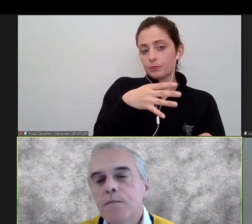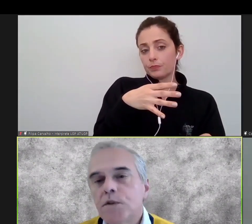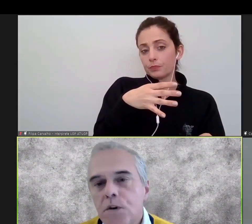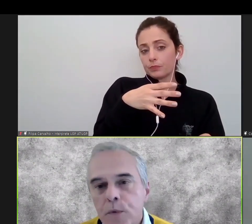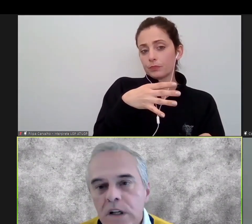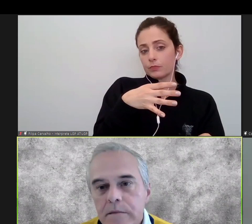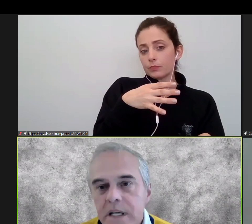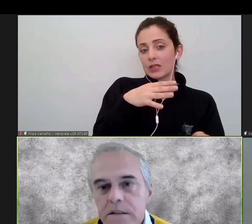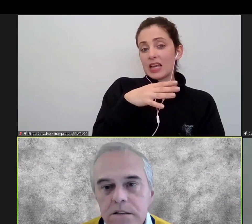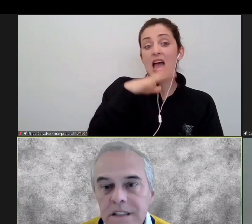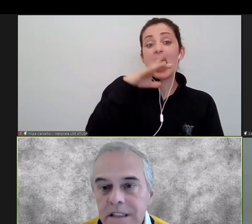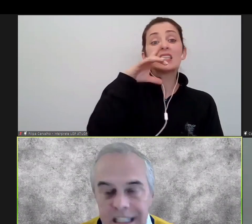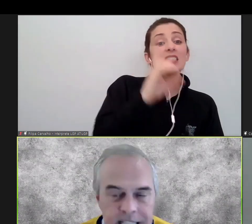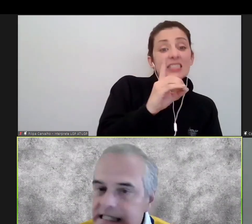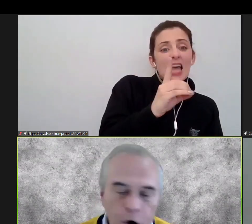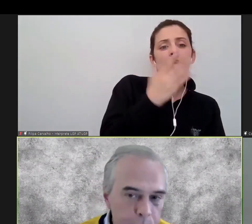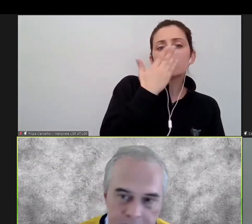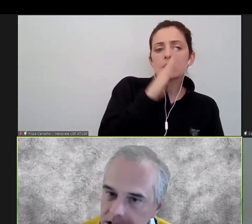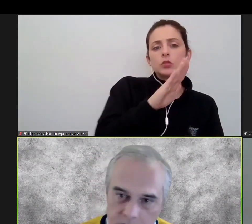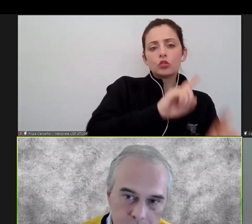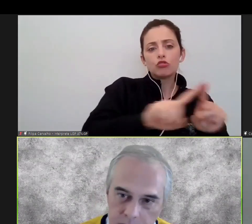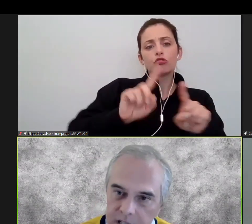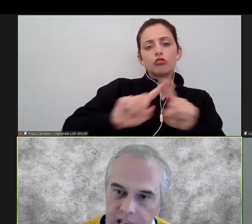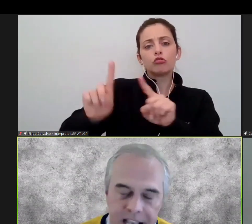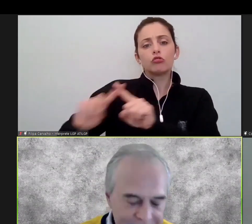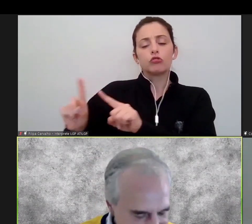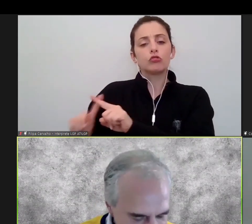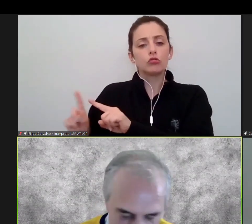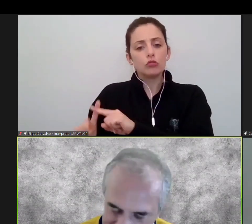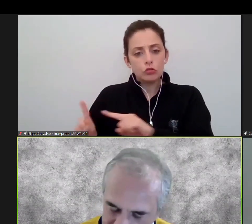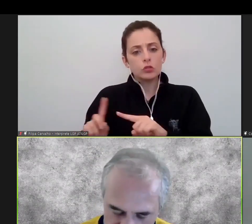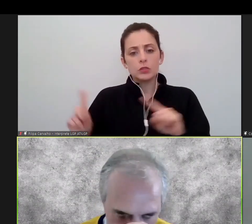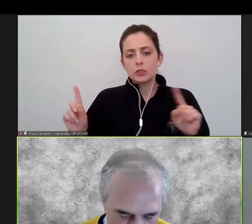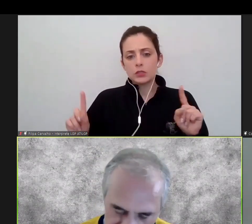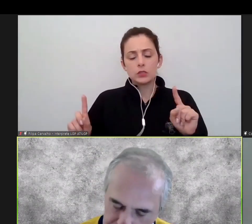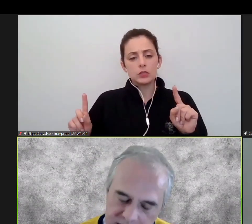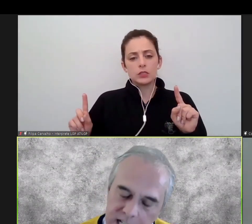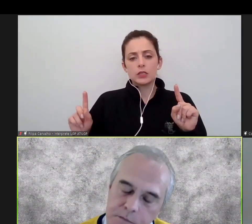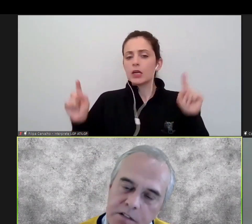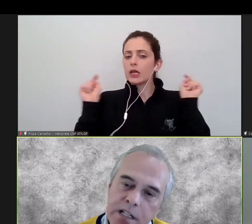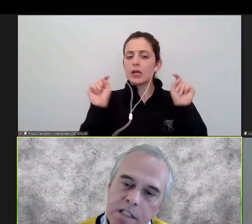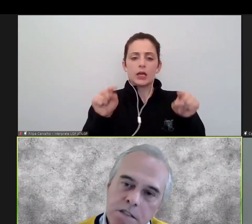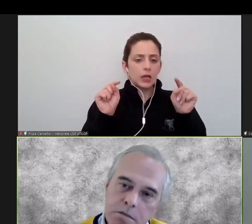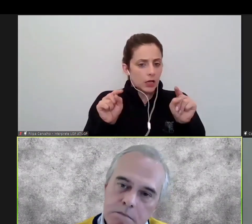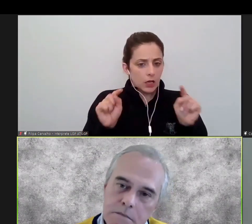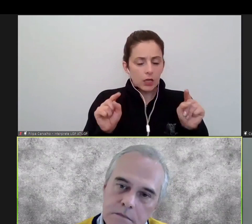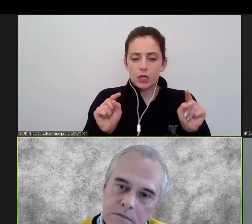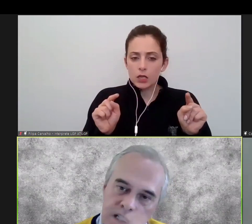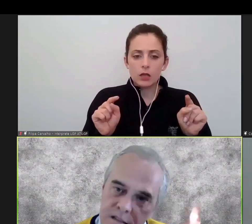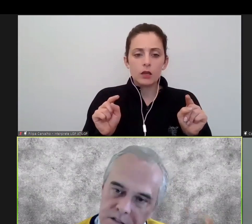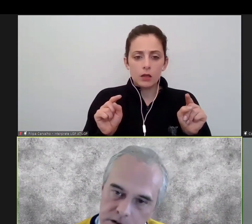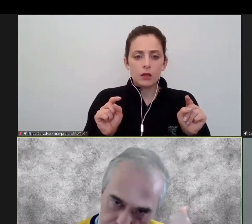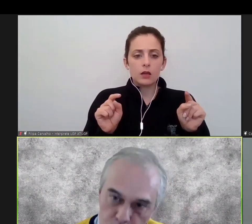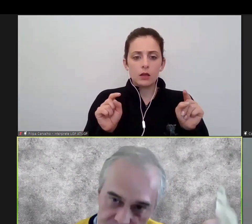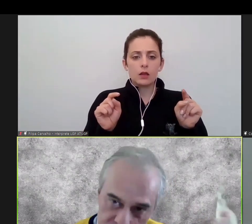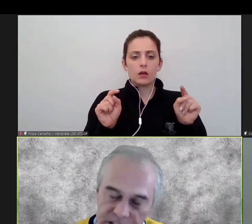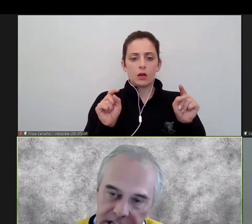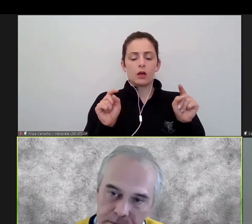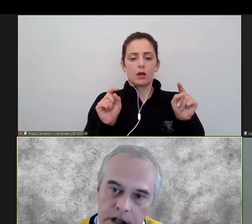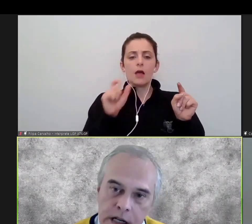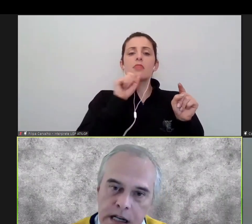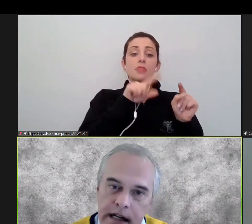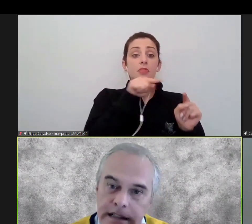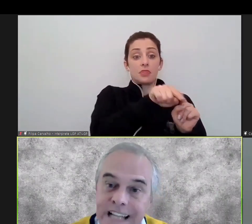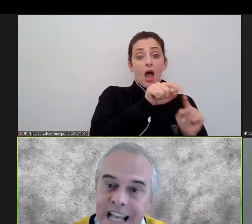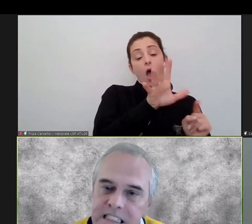6 tipos de comportamento. Inicialmente, é característico, isso pode ser aplicado para vários outros